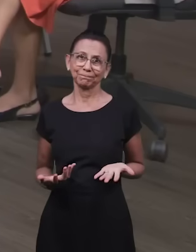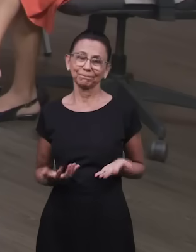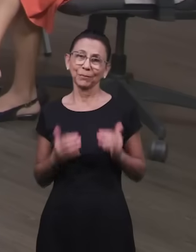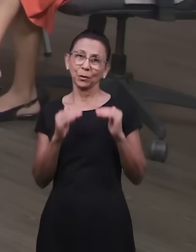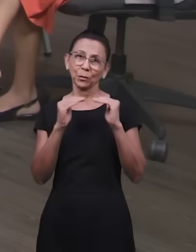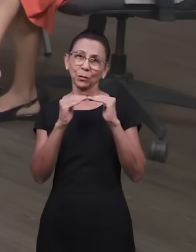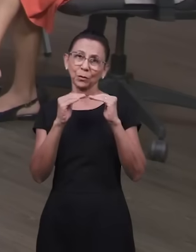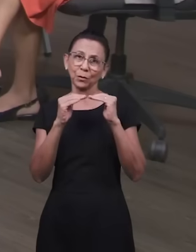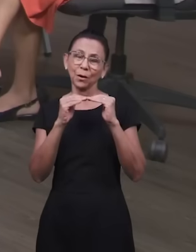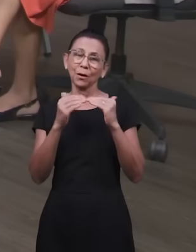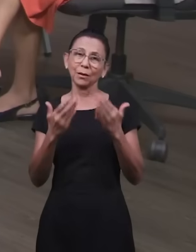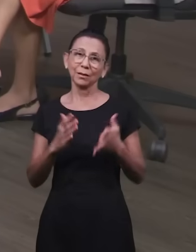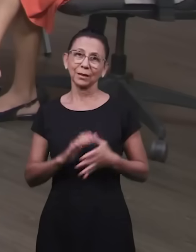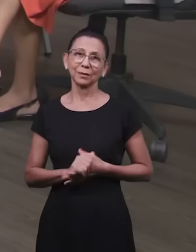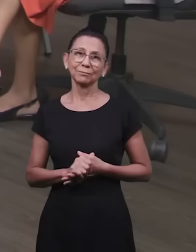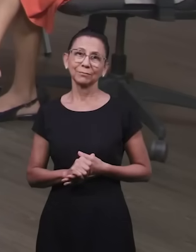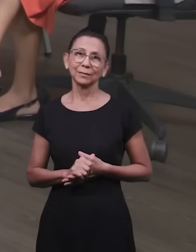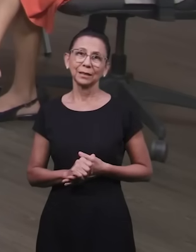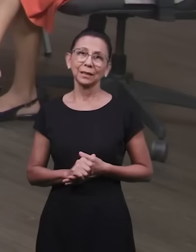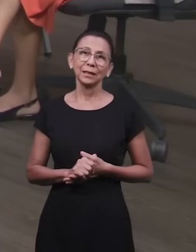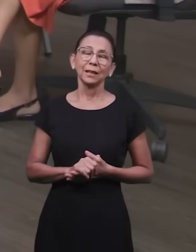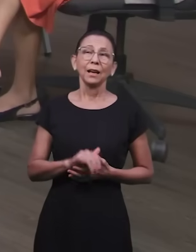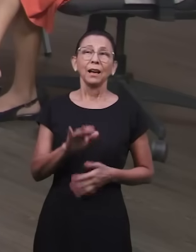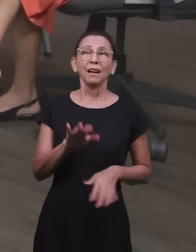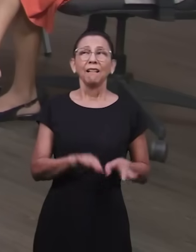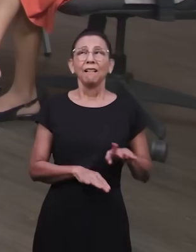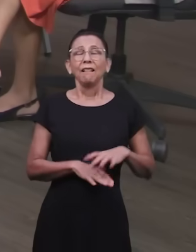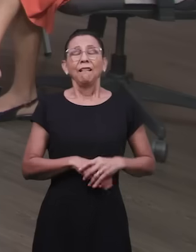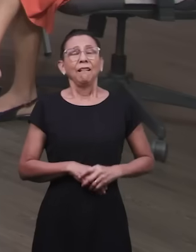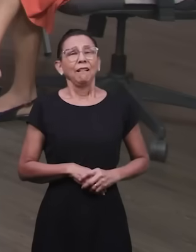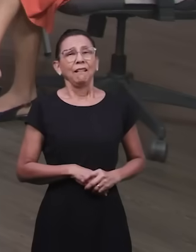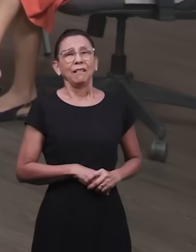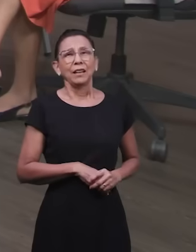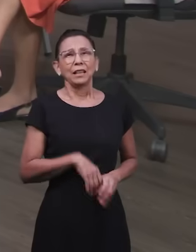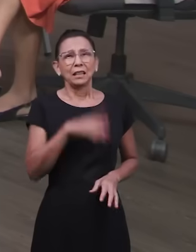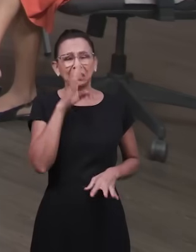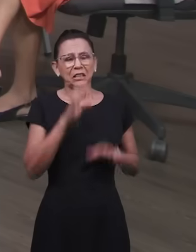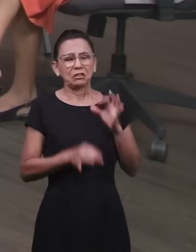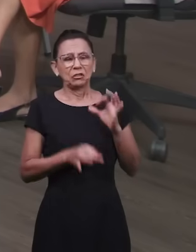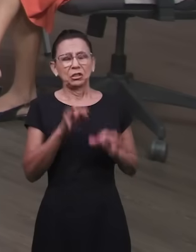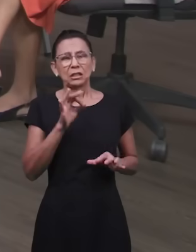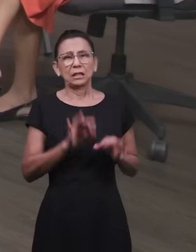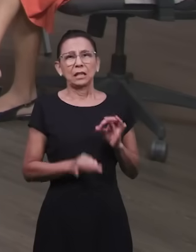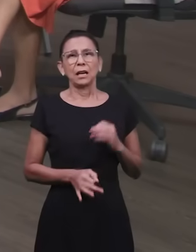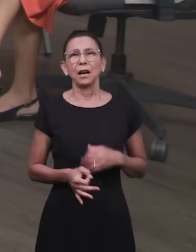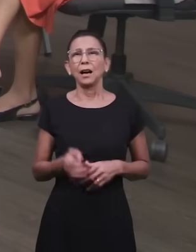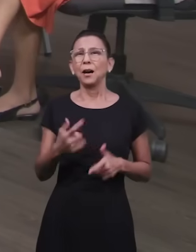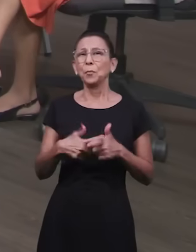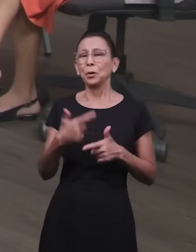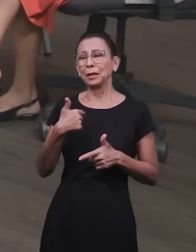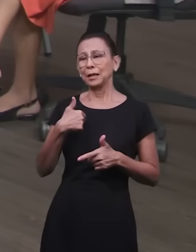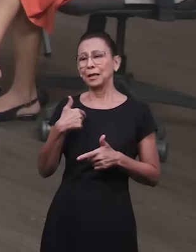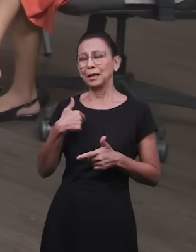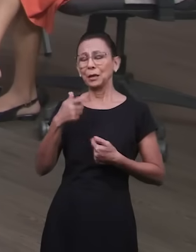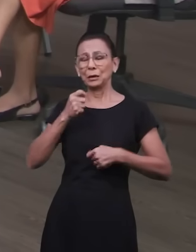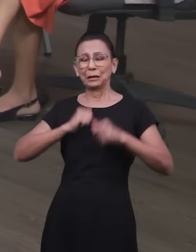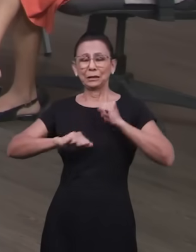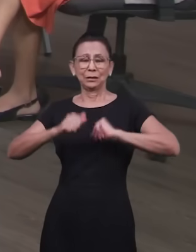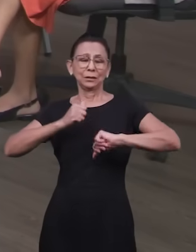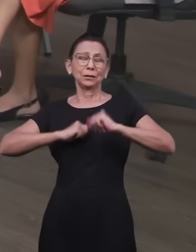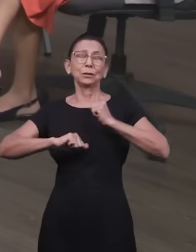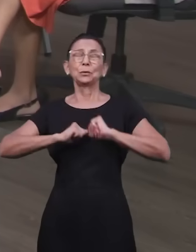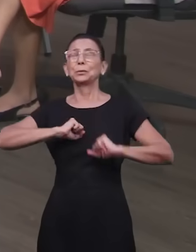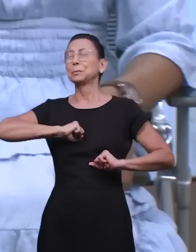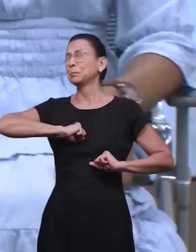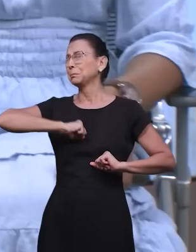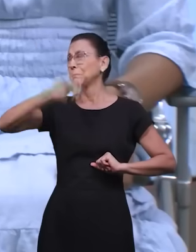concorda? Essa coisa de se censurar, de dizer assim, por que eu sou tão ansioso? Mas não tem fulano, é